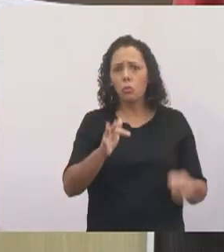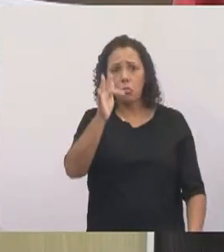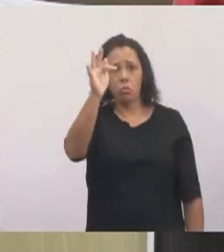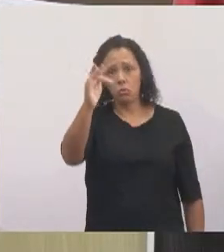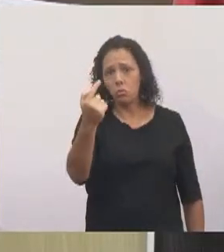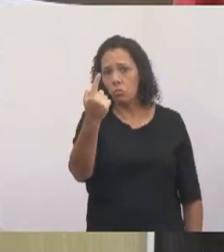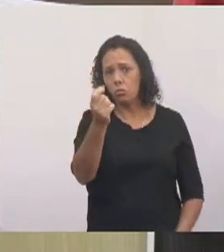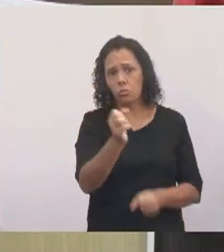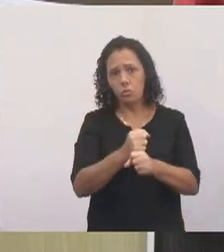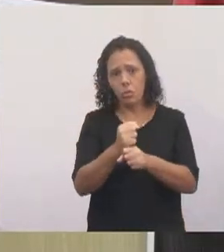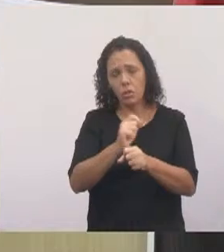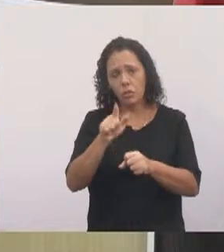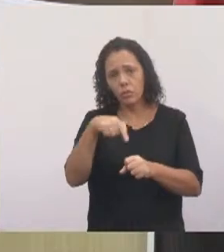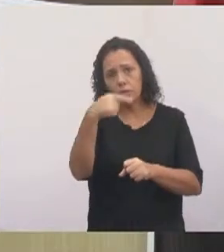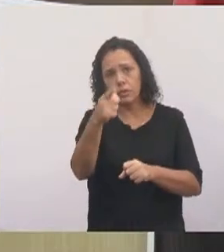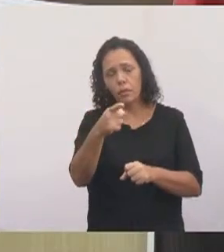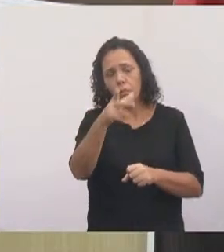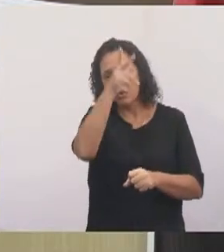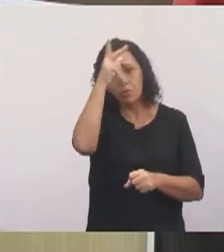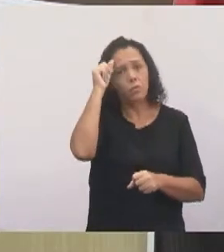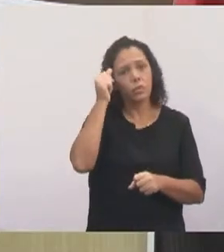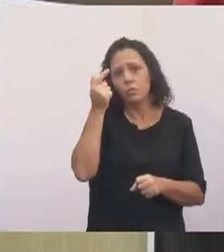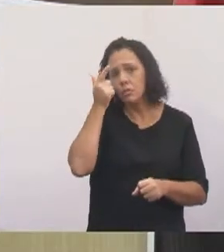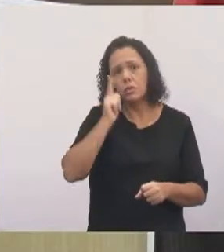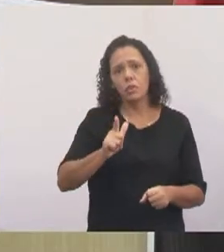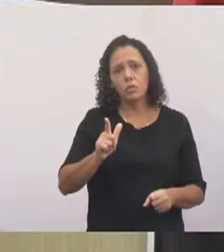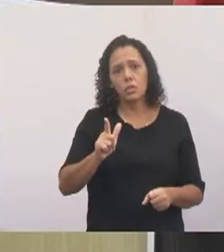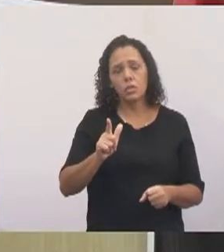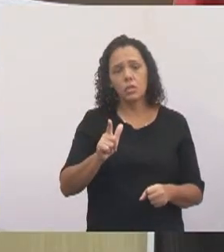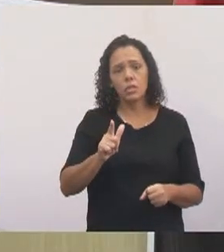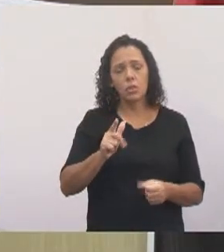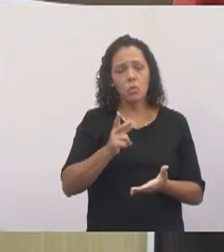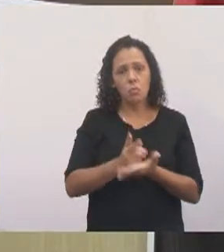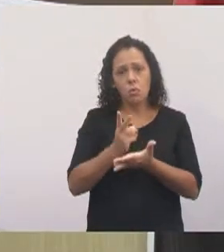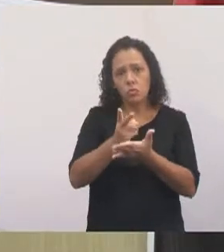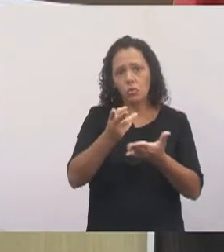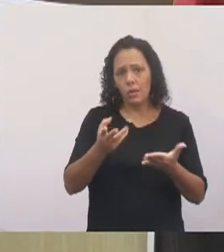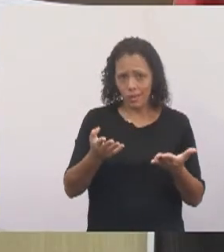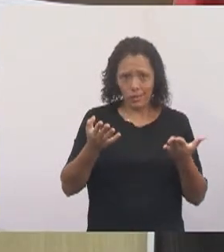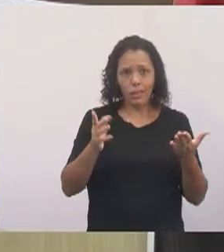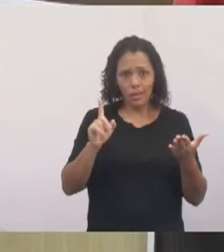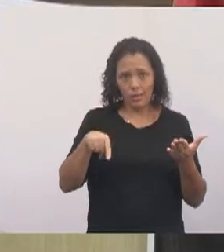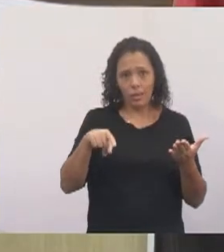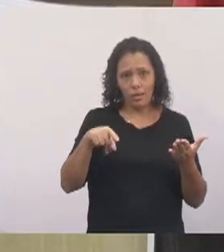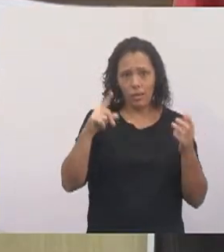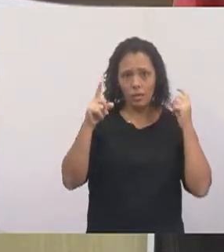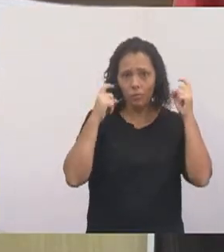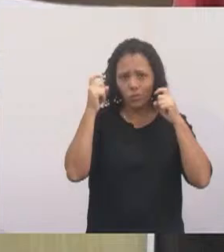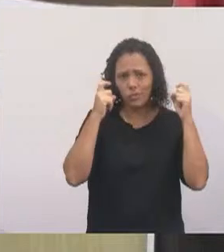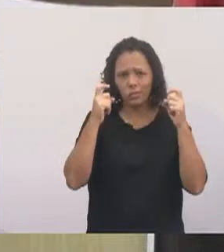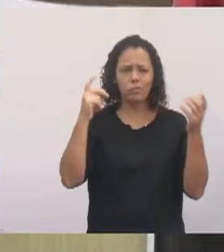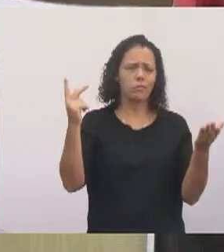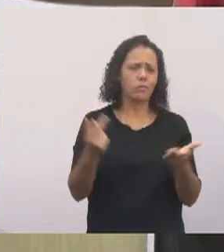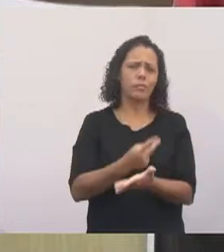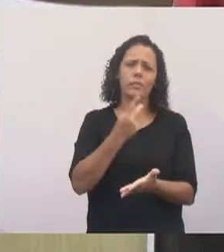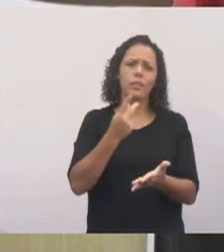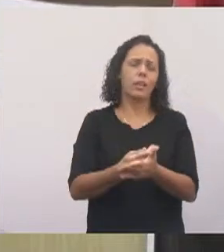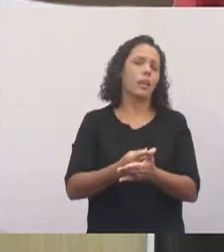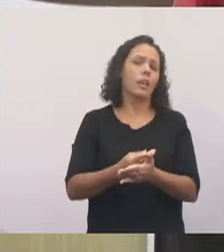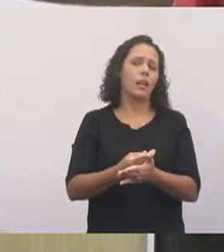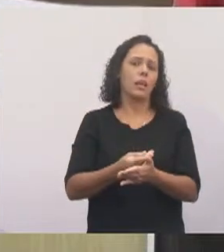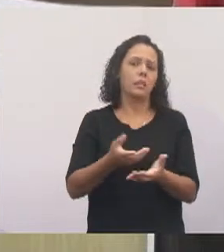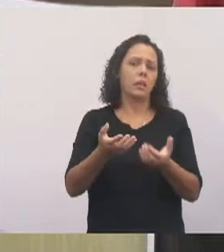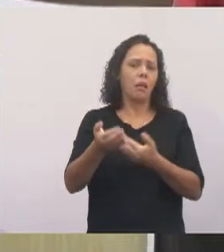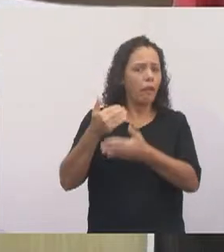ela não conseguir, o futuro, o prefeito não conseguir manter isso? É isso que ele está preocupado? Então está errado, ele está querendo regredir e